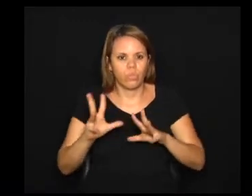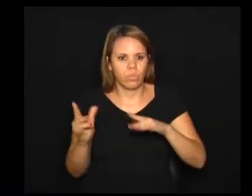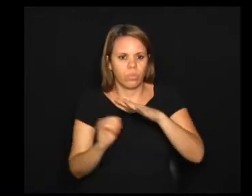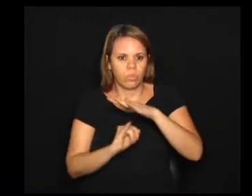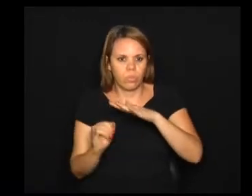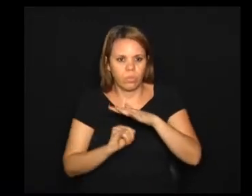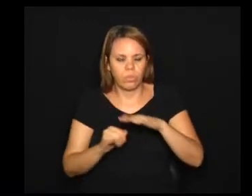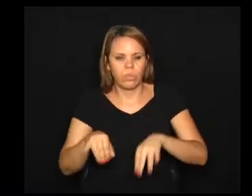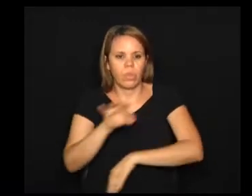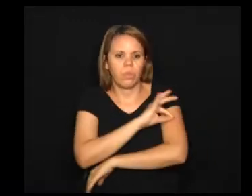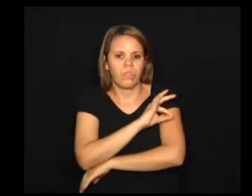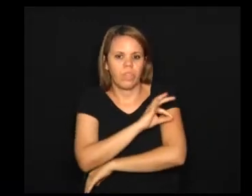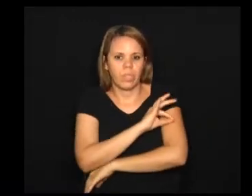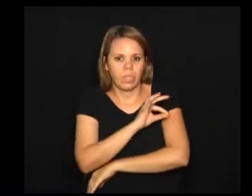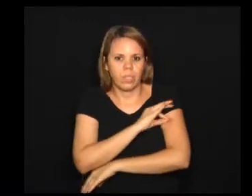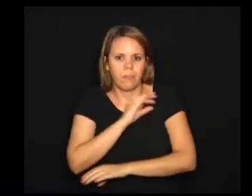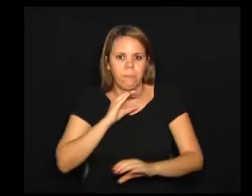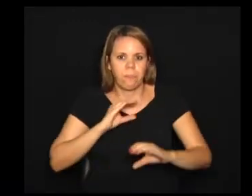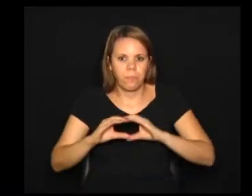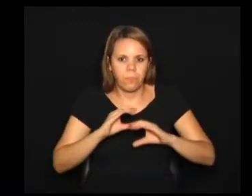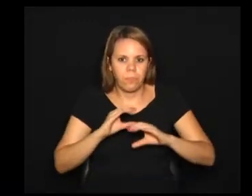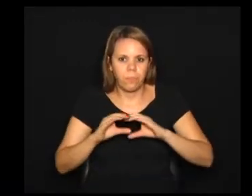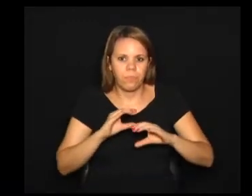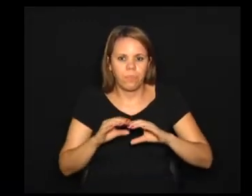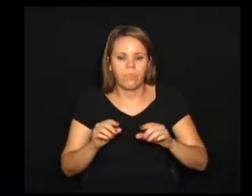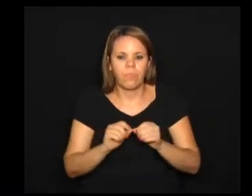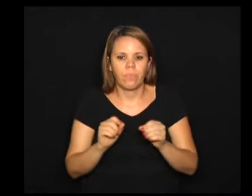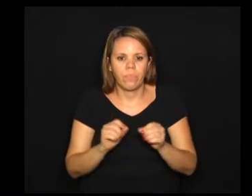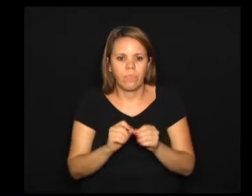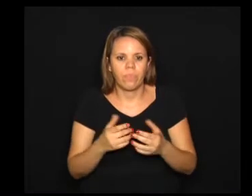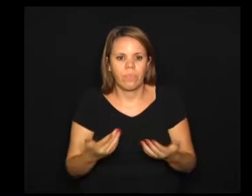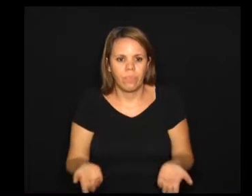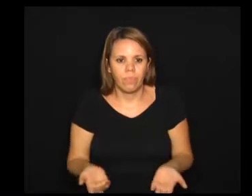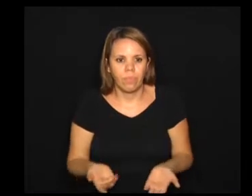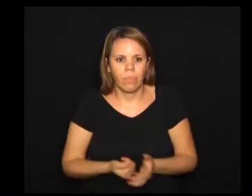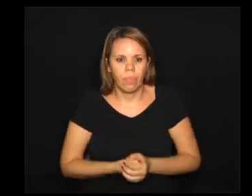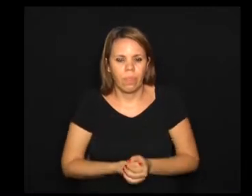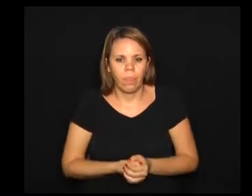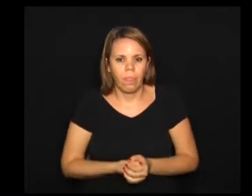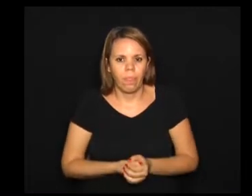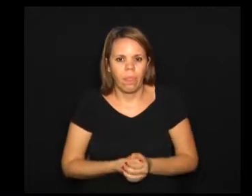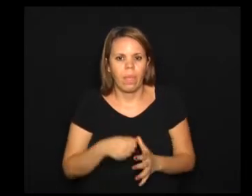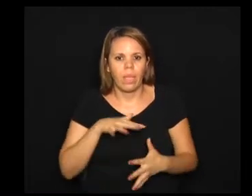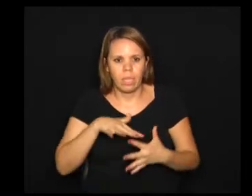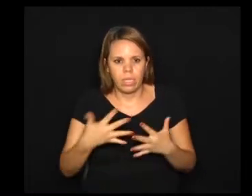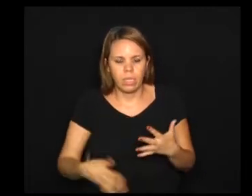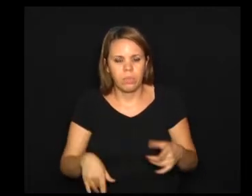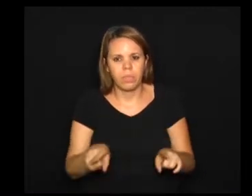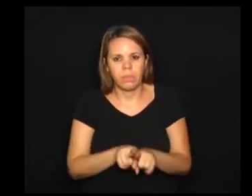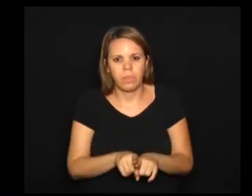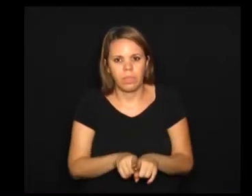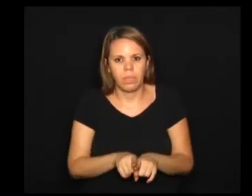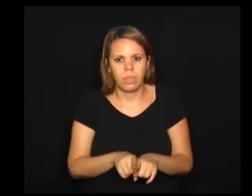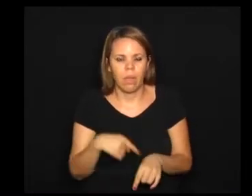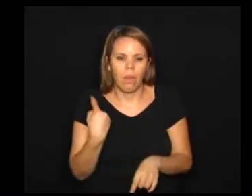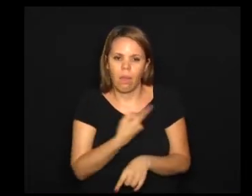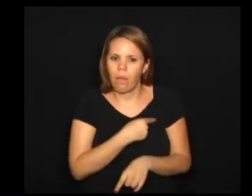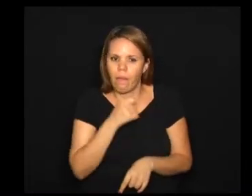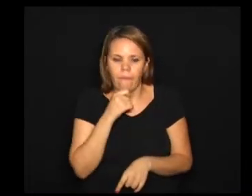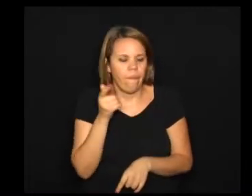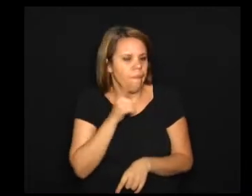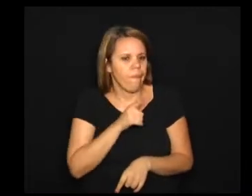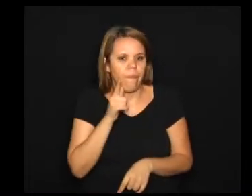Prefeitura, todas as comunicações institucionais que elas fossem feitas em Libras também, mas ainda nós não